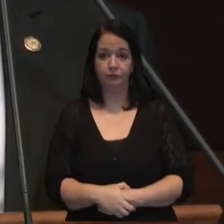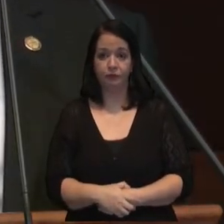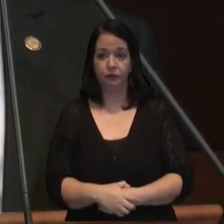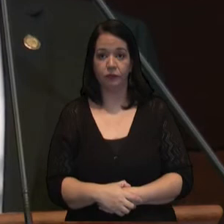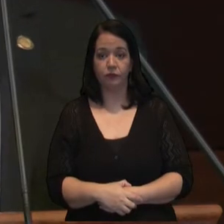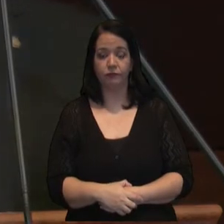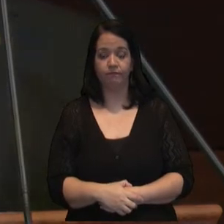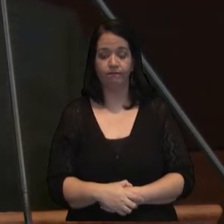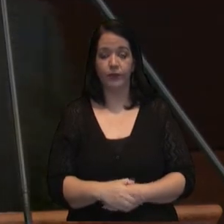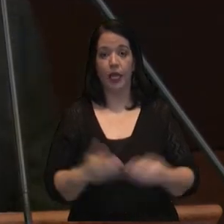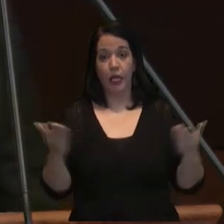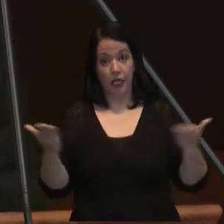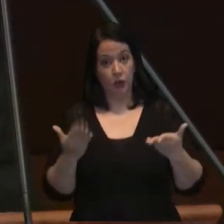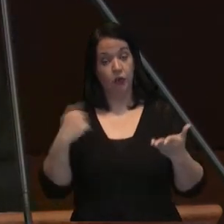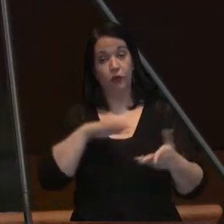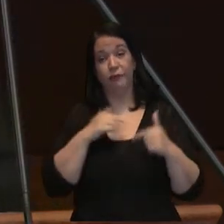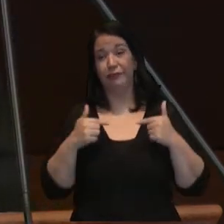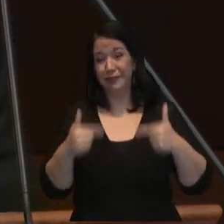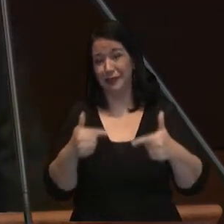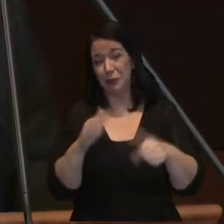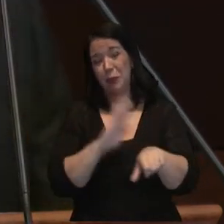que dias difíceis,